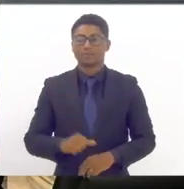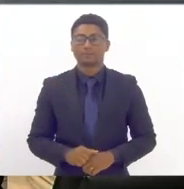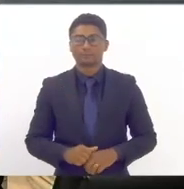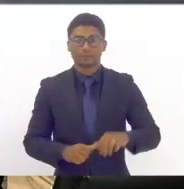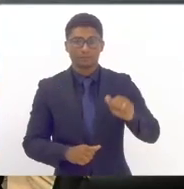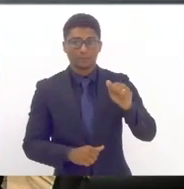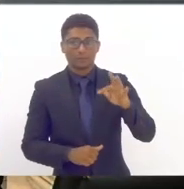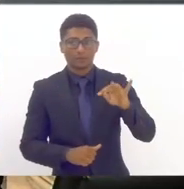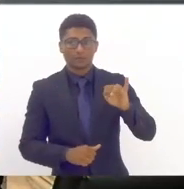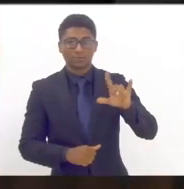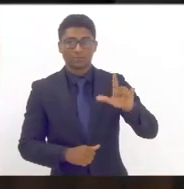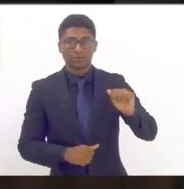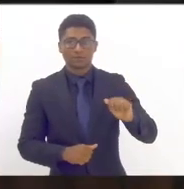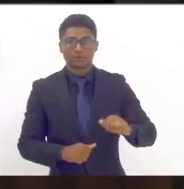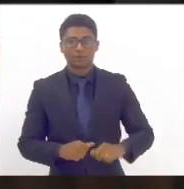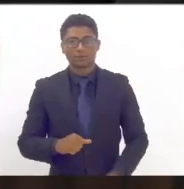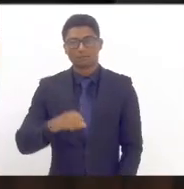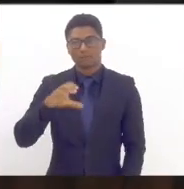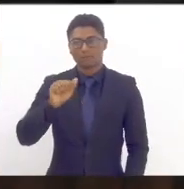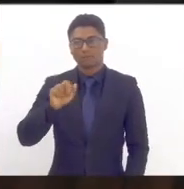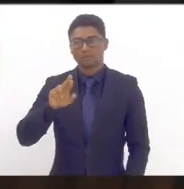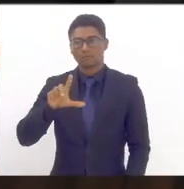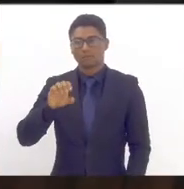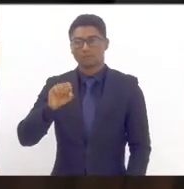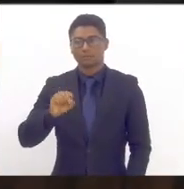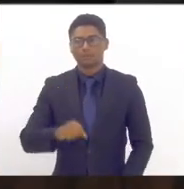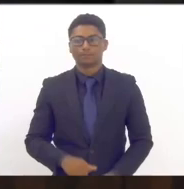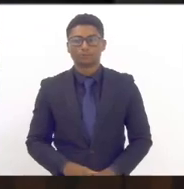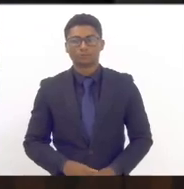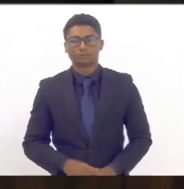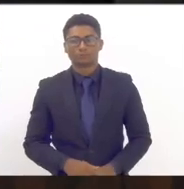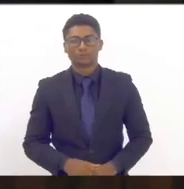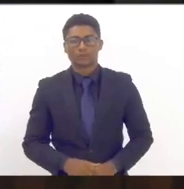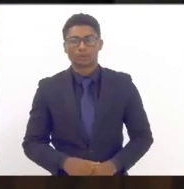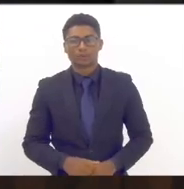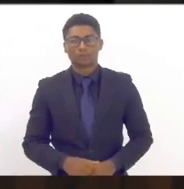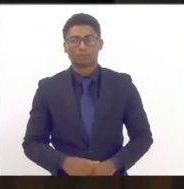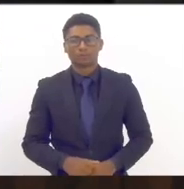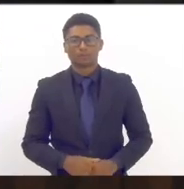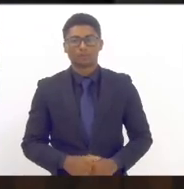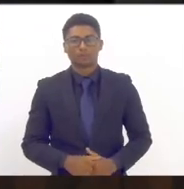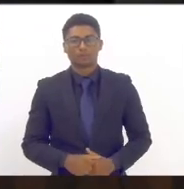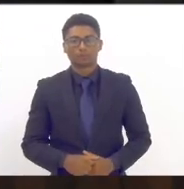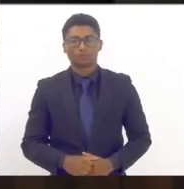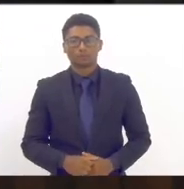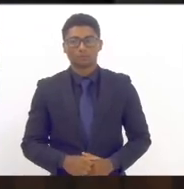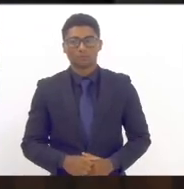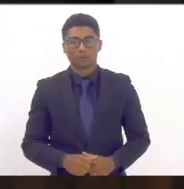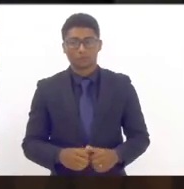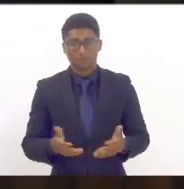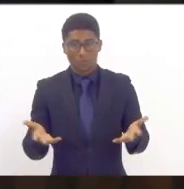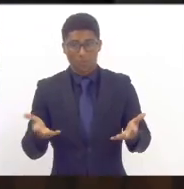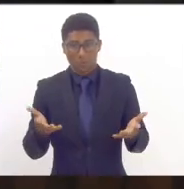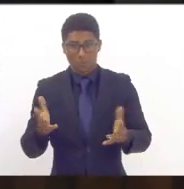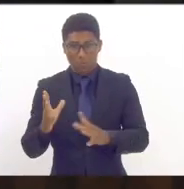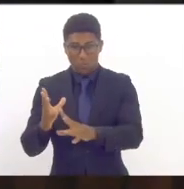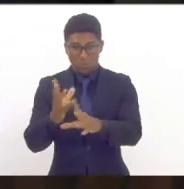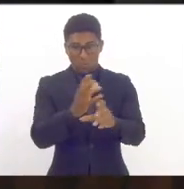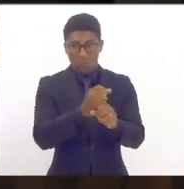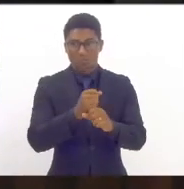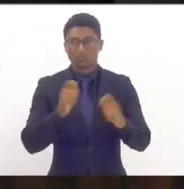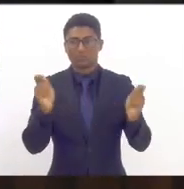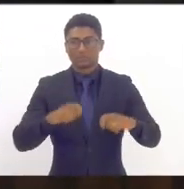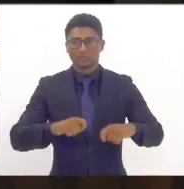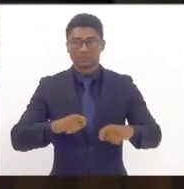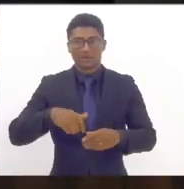Carlos Augusto, Franciane Mota, Eduarda, Cavalieri. Vai dar quórum hoje, hein? Vai dar até para